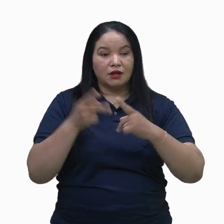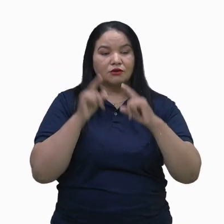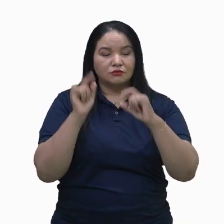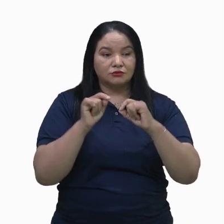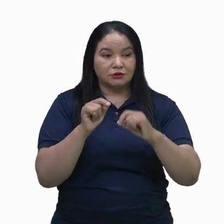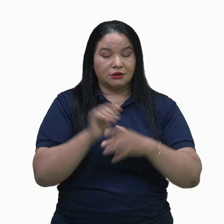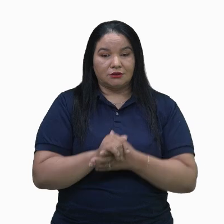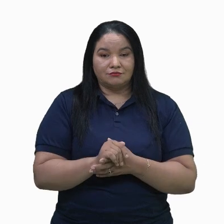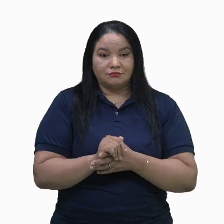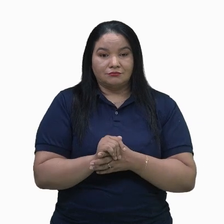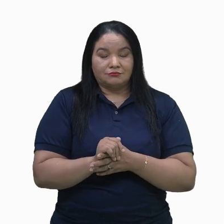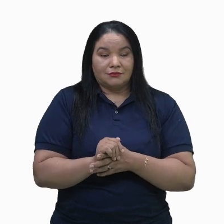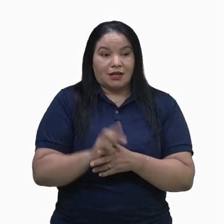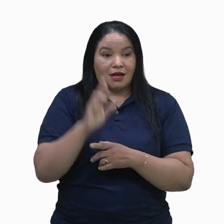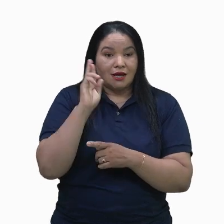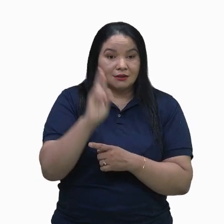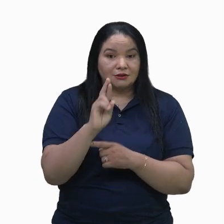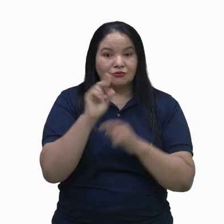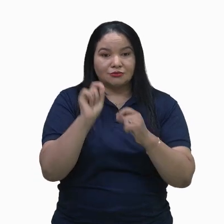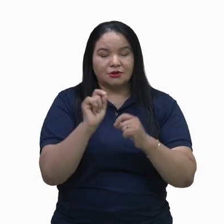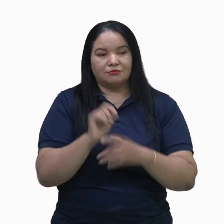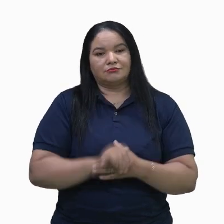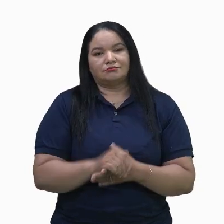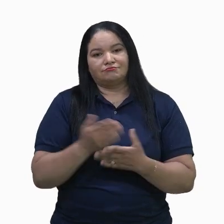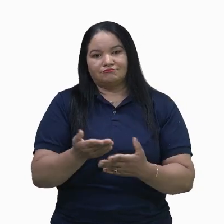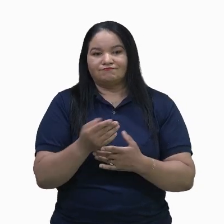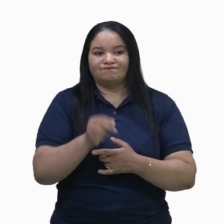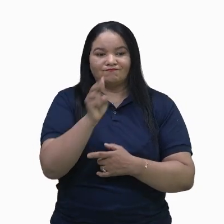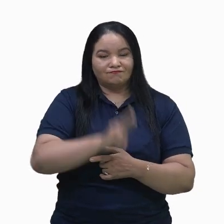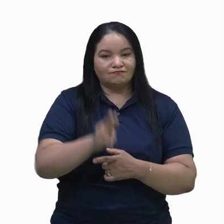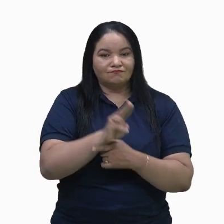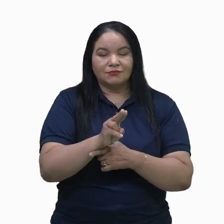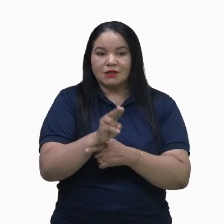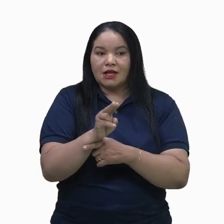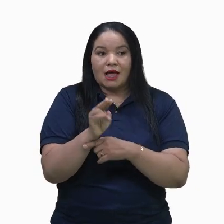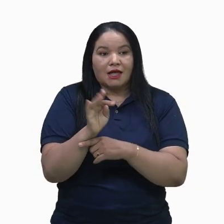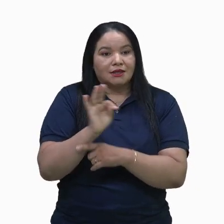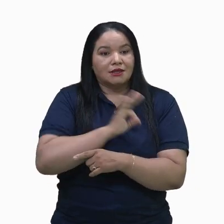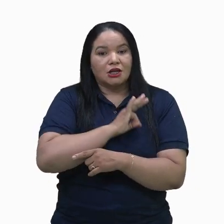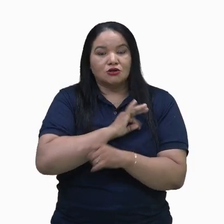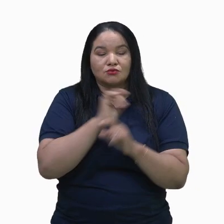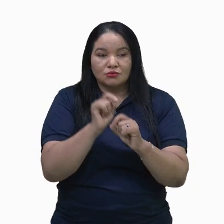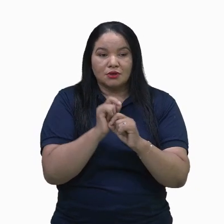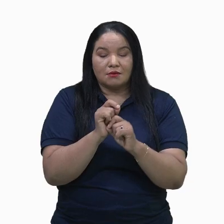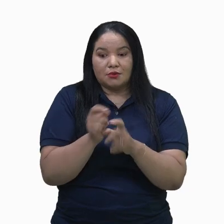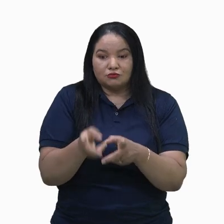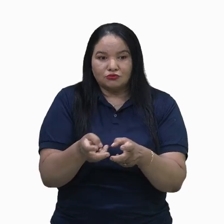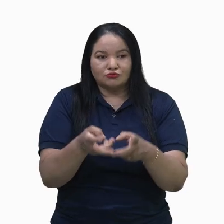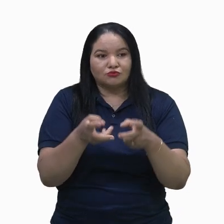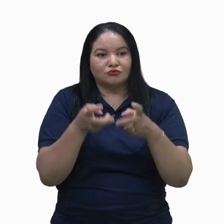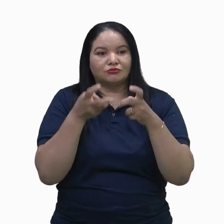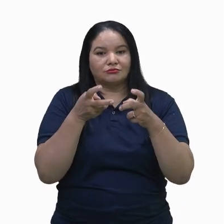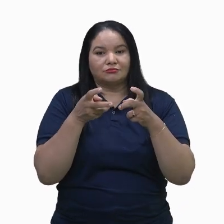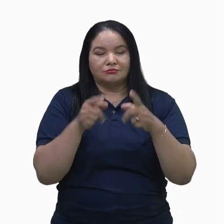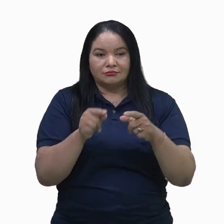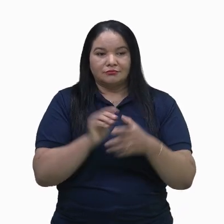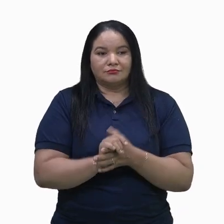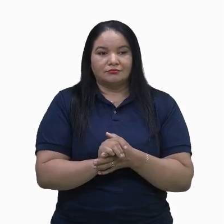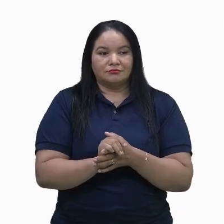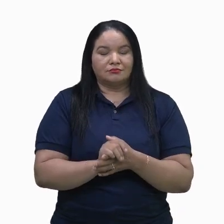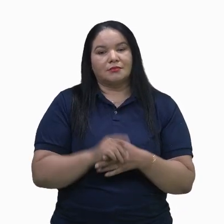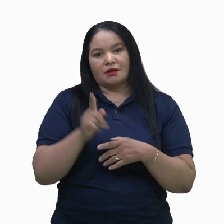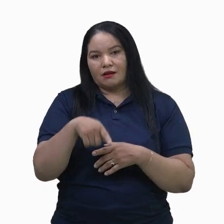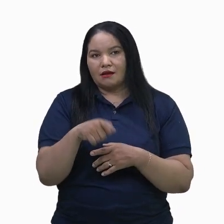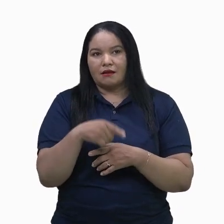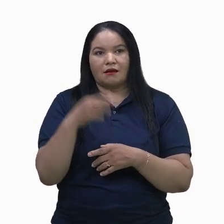né? Então, usar a técnica para explorar. É por isso que ela é uma razão instrumental. Ela é racional, porque